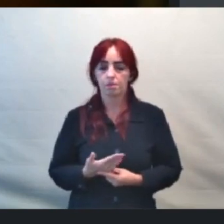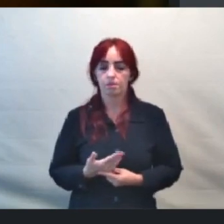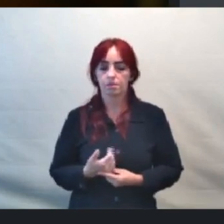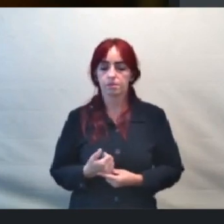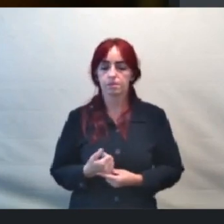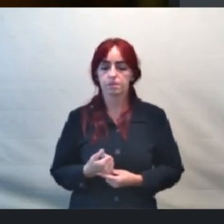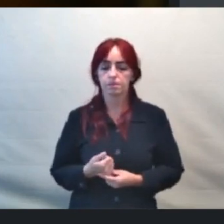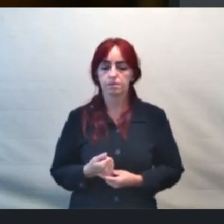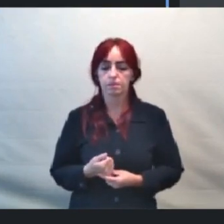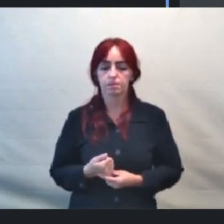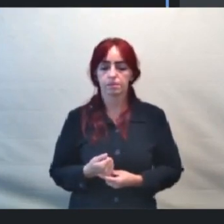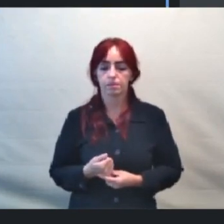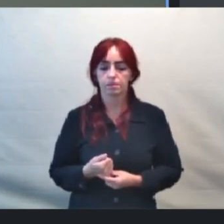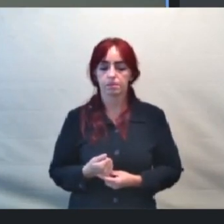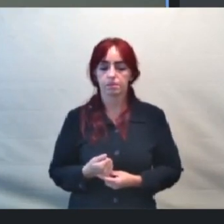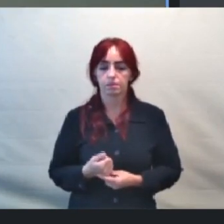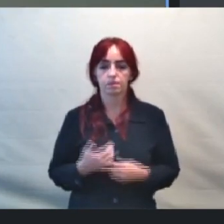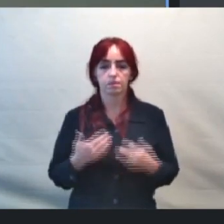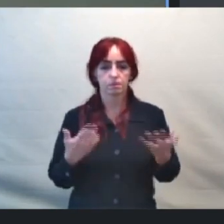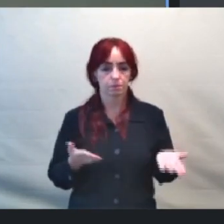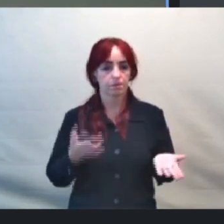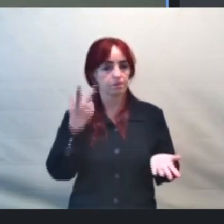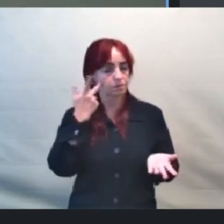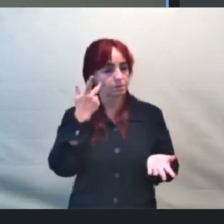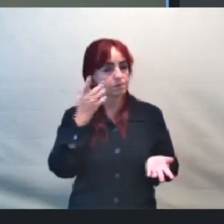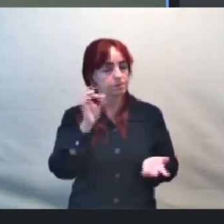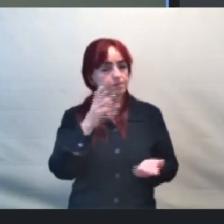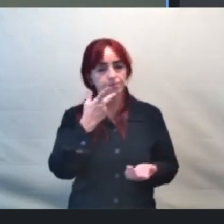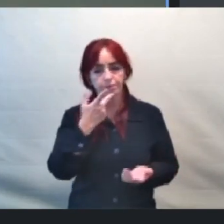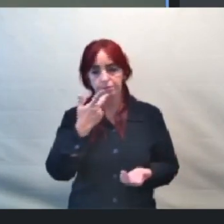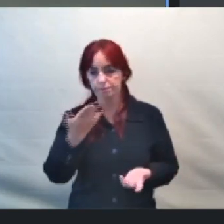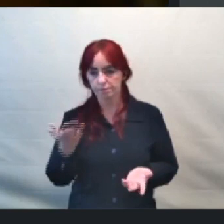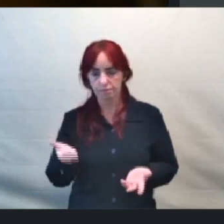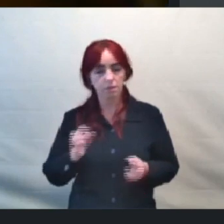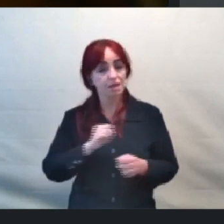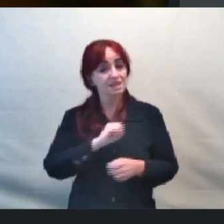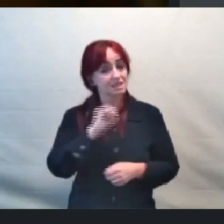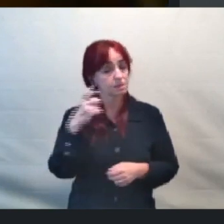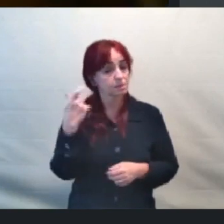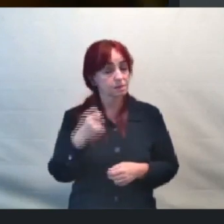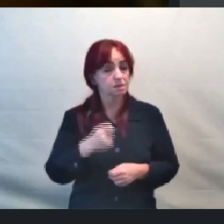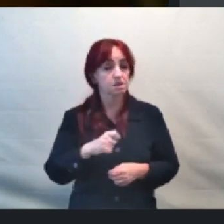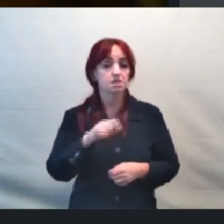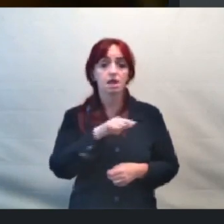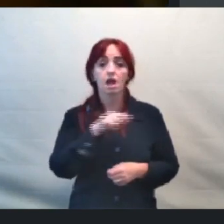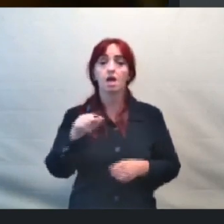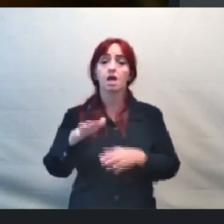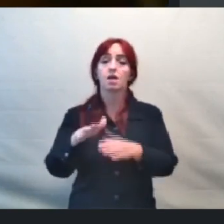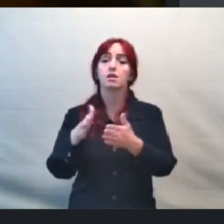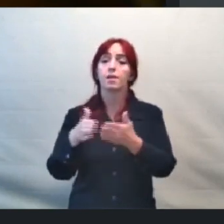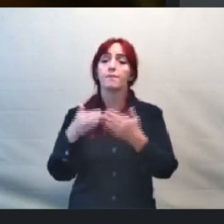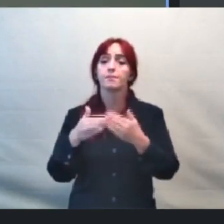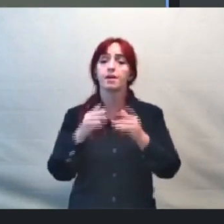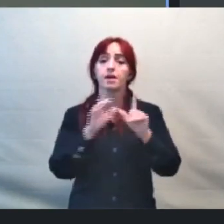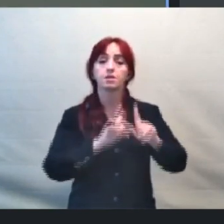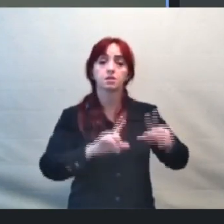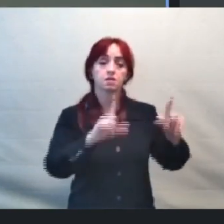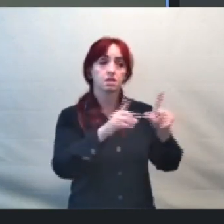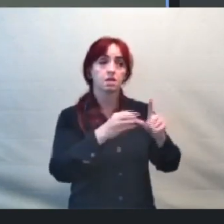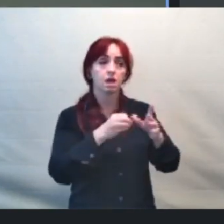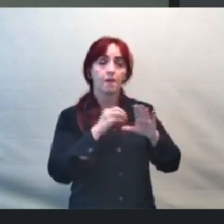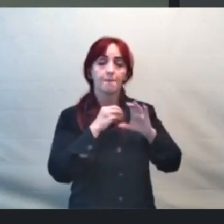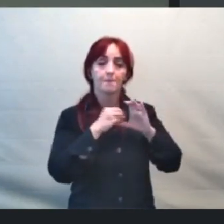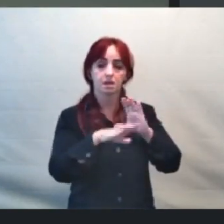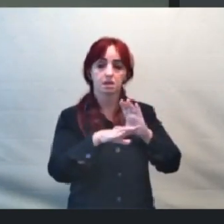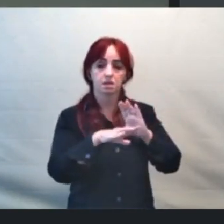André, normalmente a gente faz na fala, né? Okay. Mas se for o caso, eles solicitam e a gente manda a informação